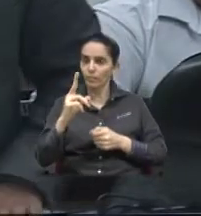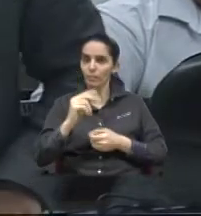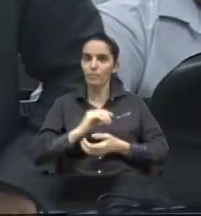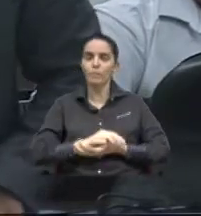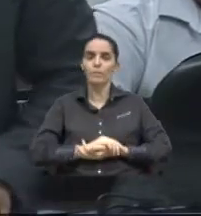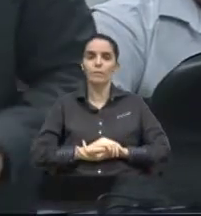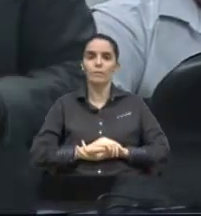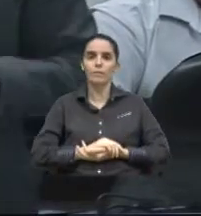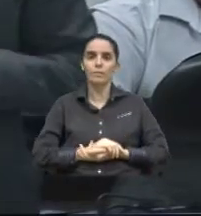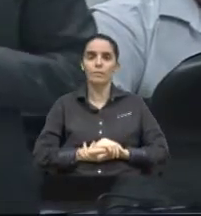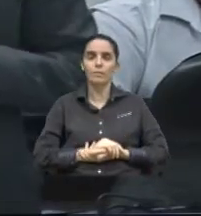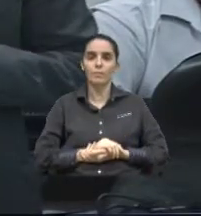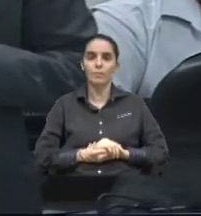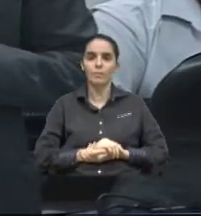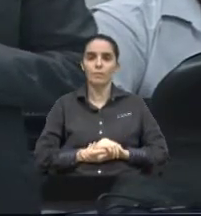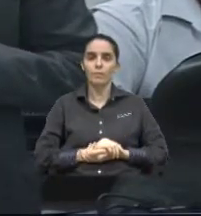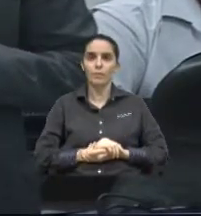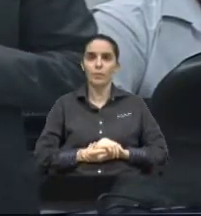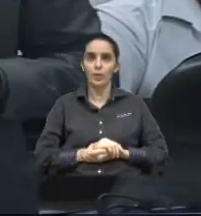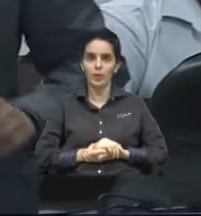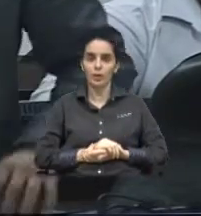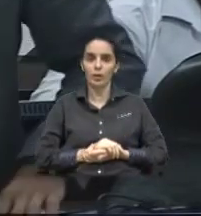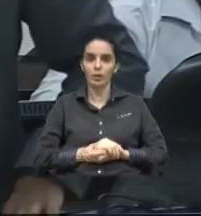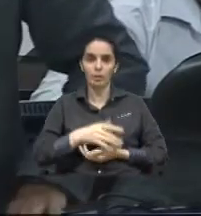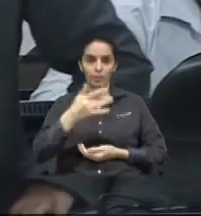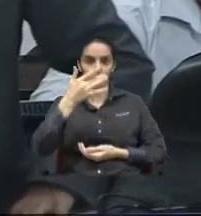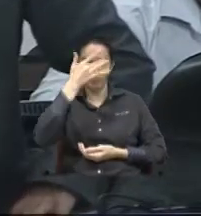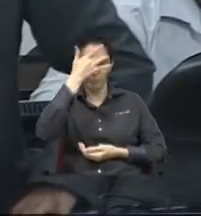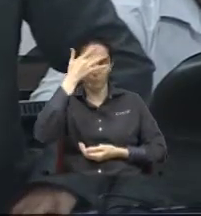E nós, leigos,